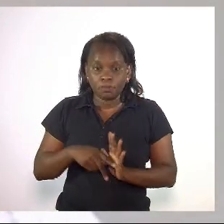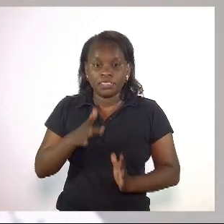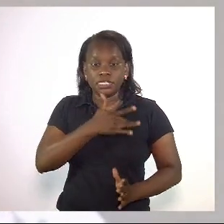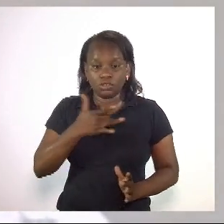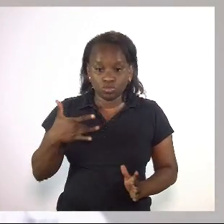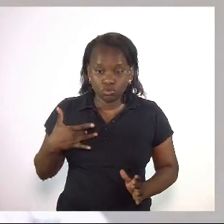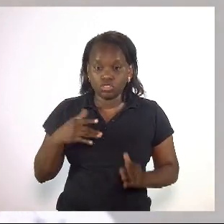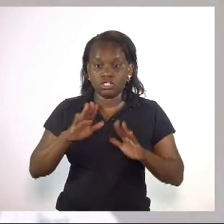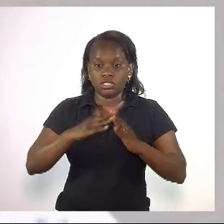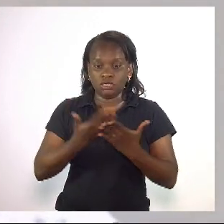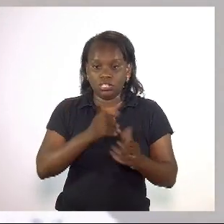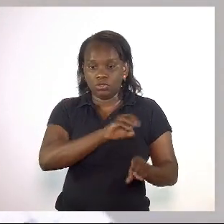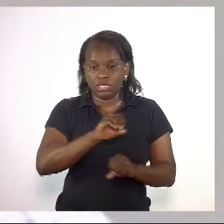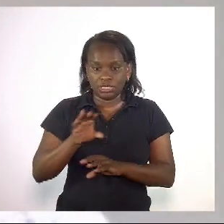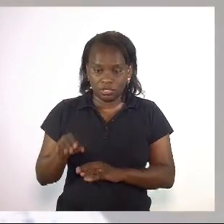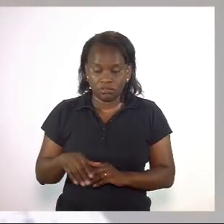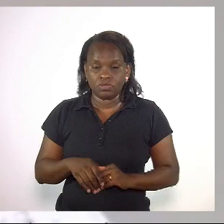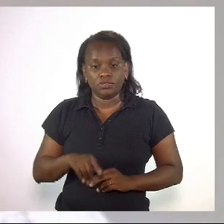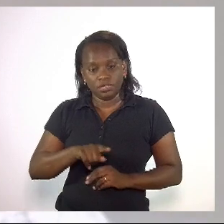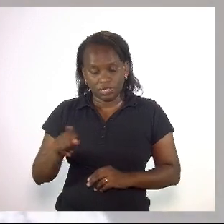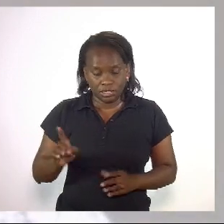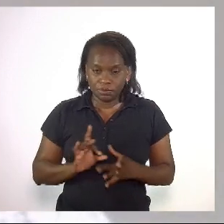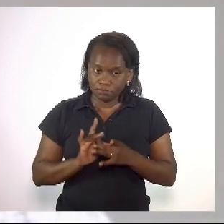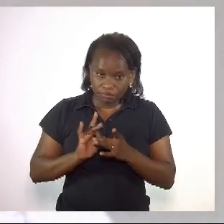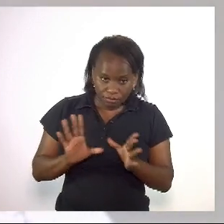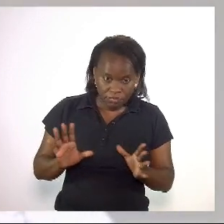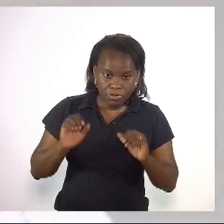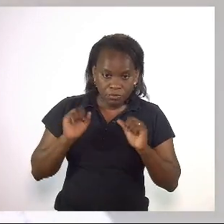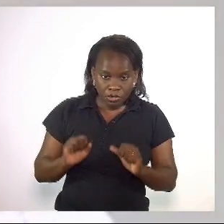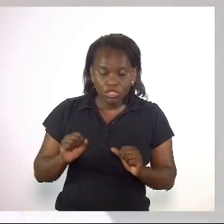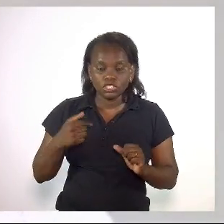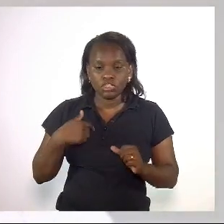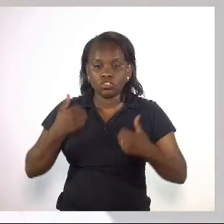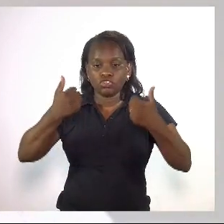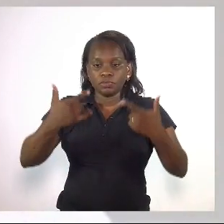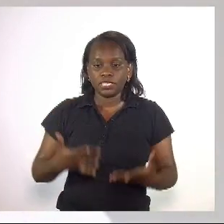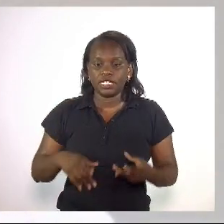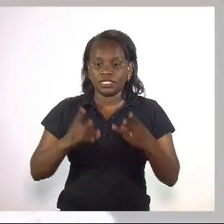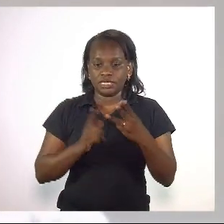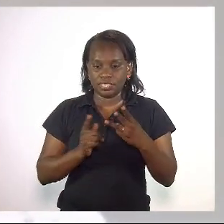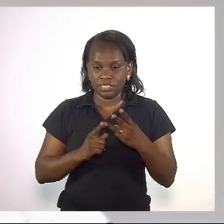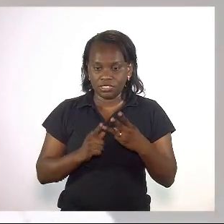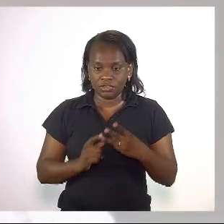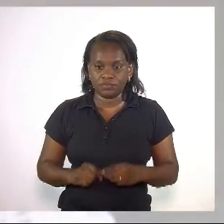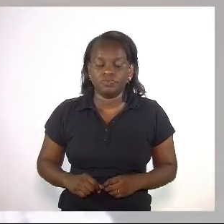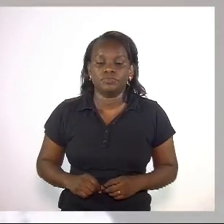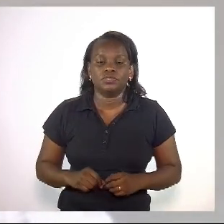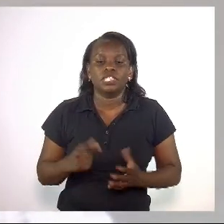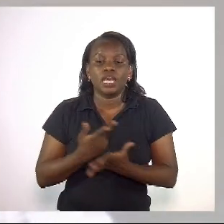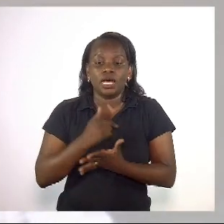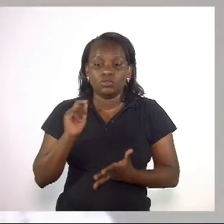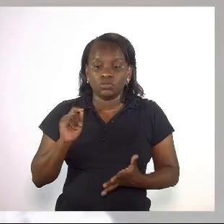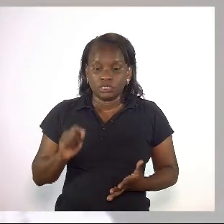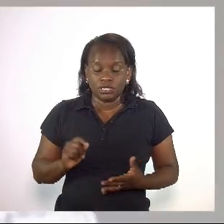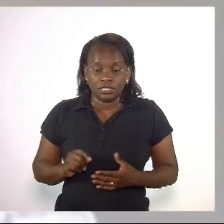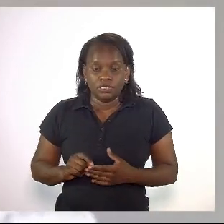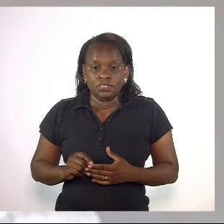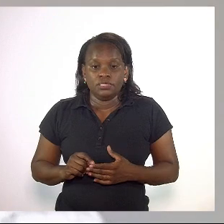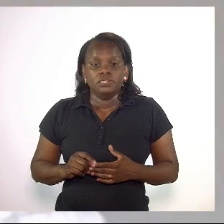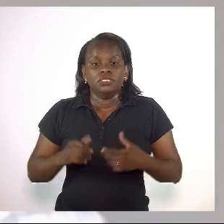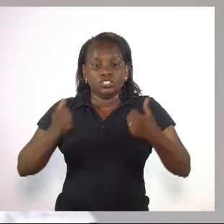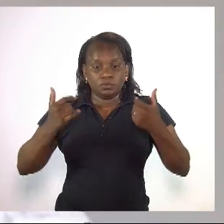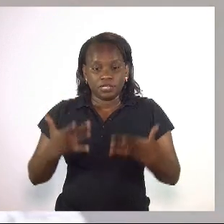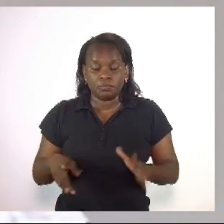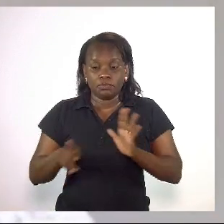saúde e educação. Se eles me permitirem, vou para irregularidade 3. A irregularidade 3 trata, por sua vez, do